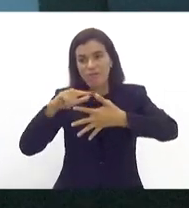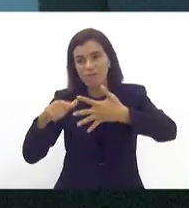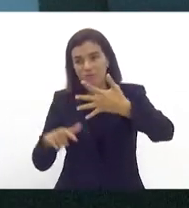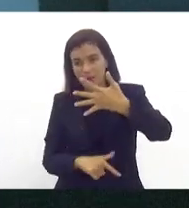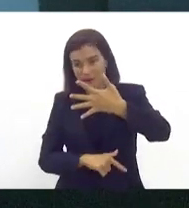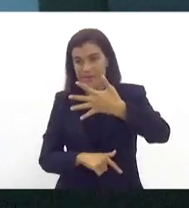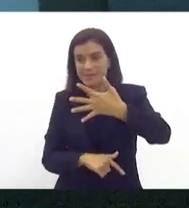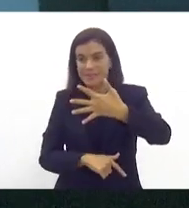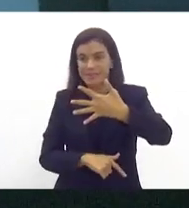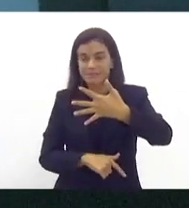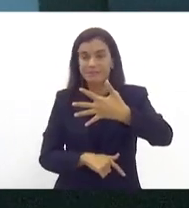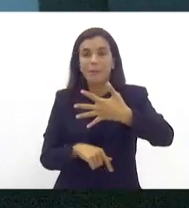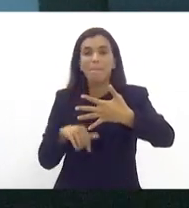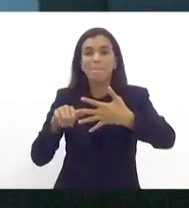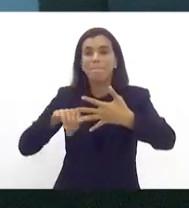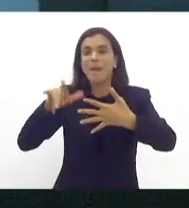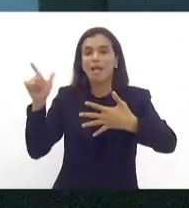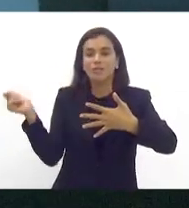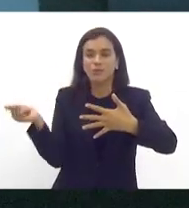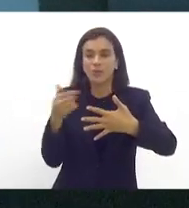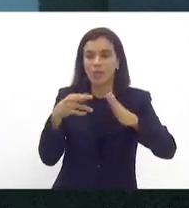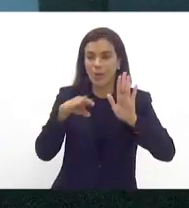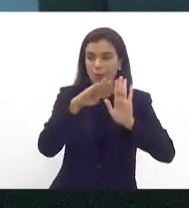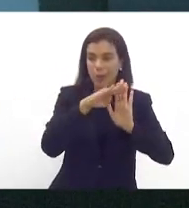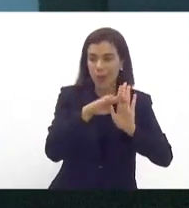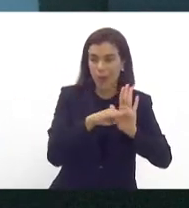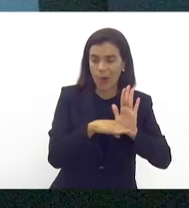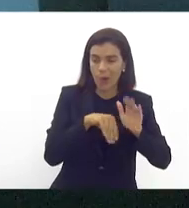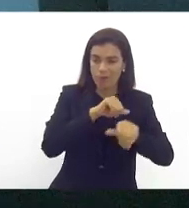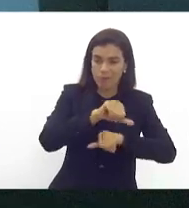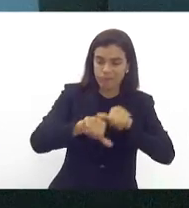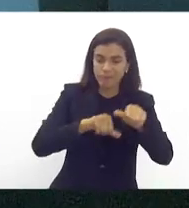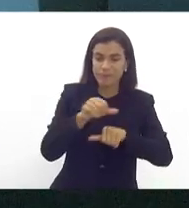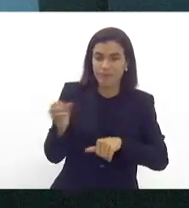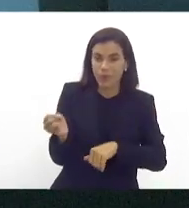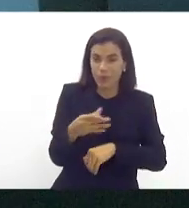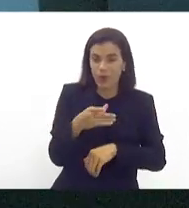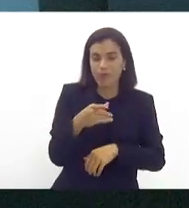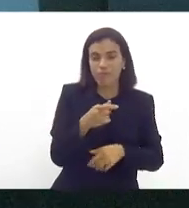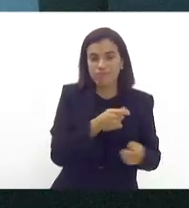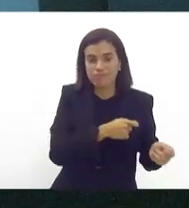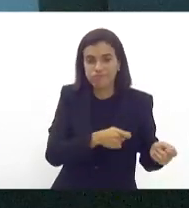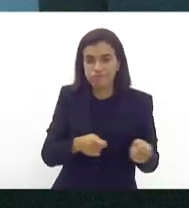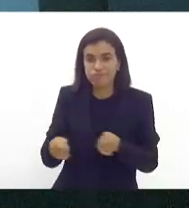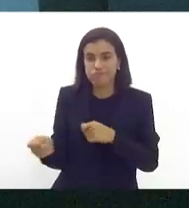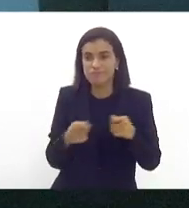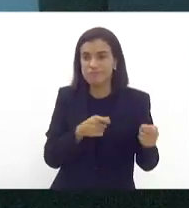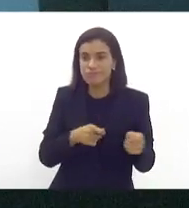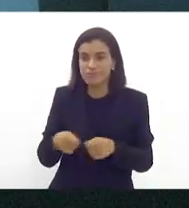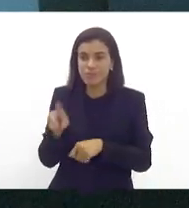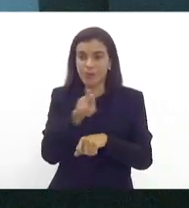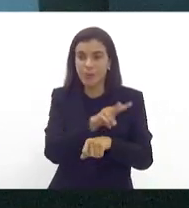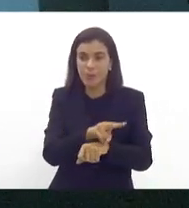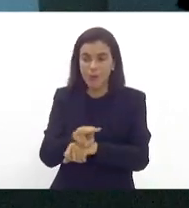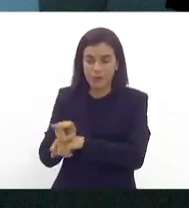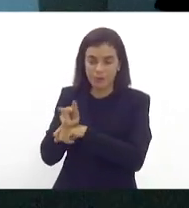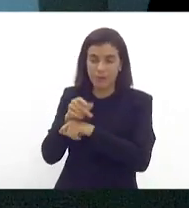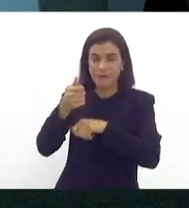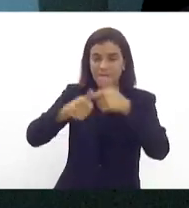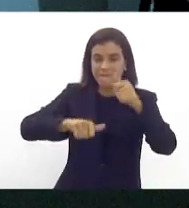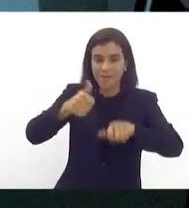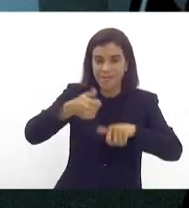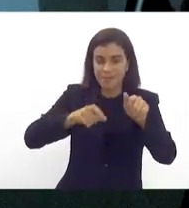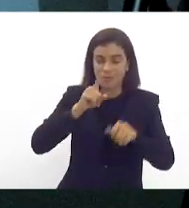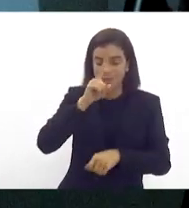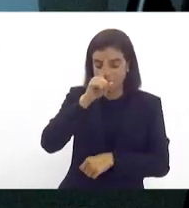além para além do rol que é atualizado periodicamente o monitoramento assistencial e avaliação do